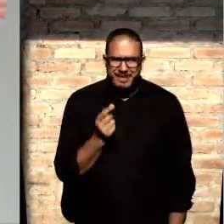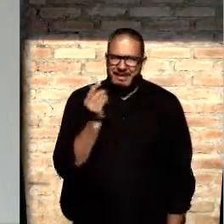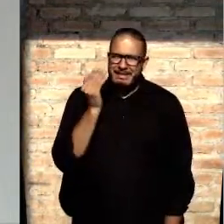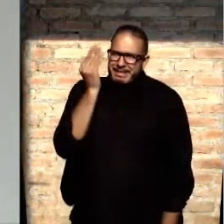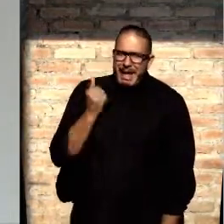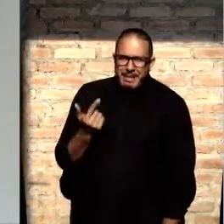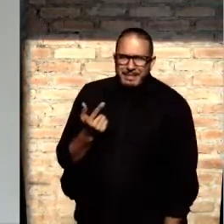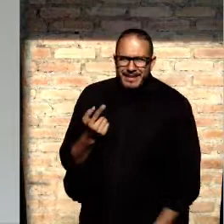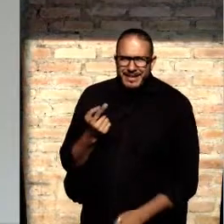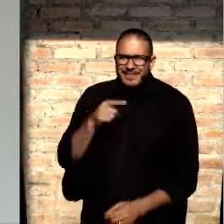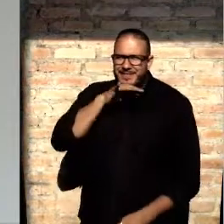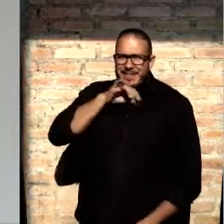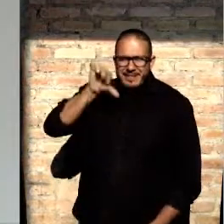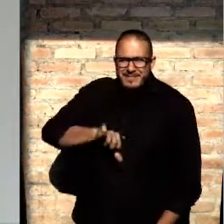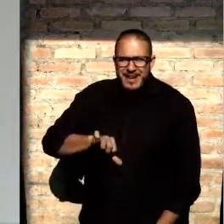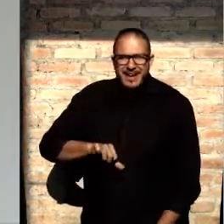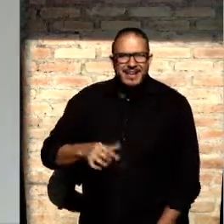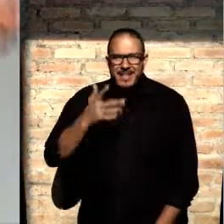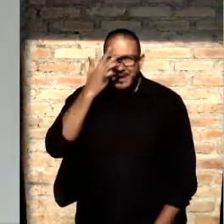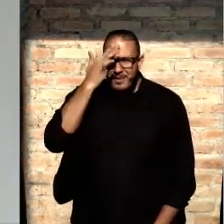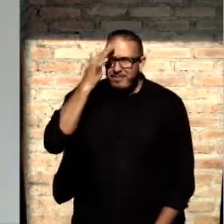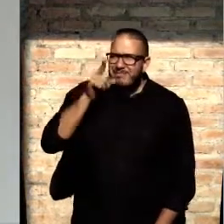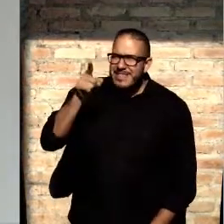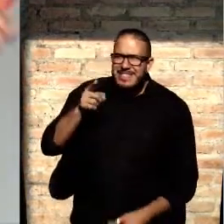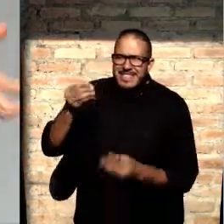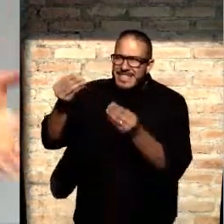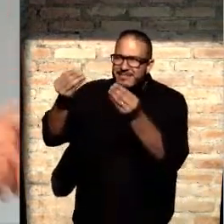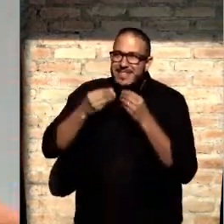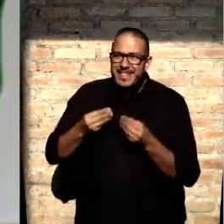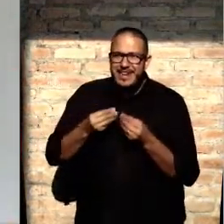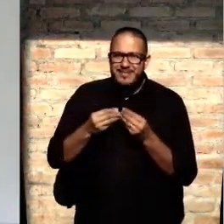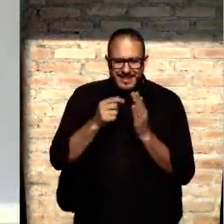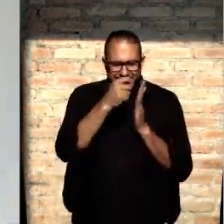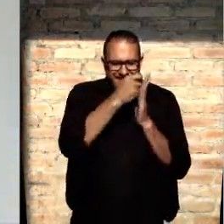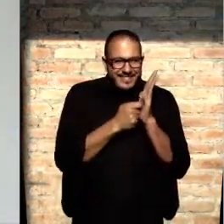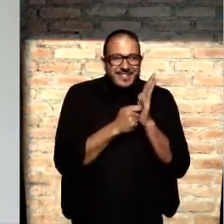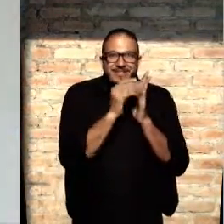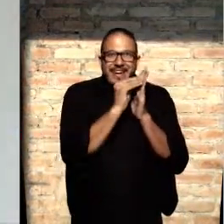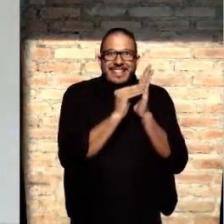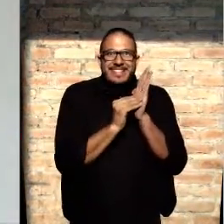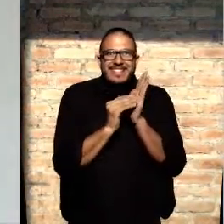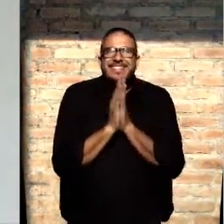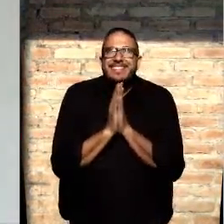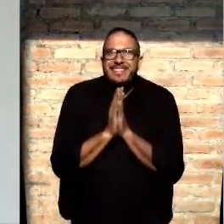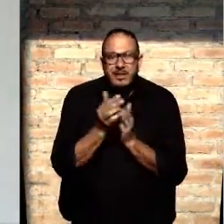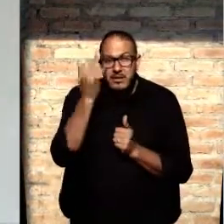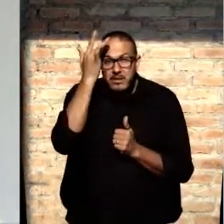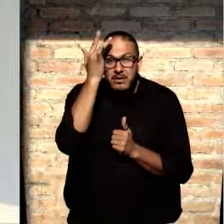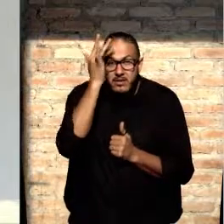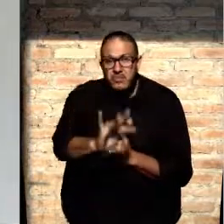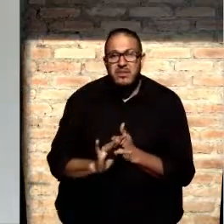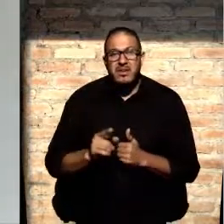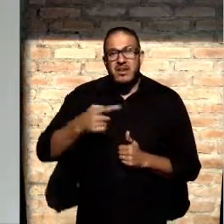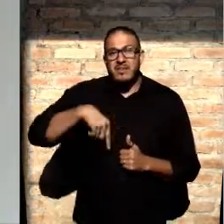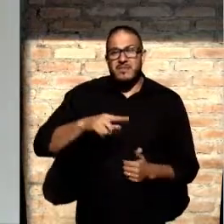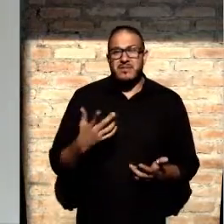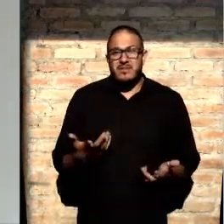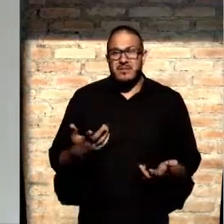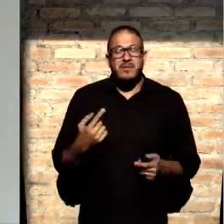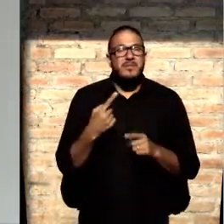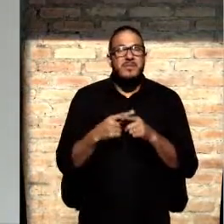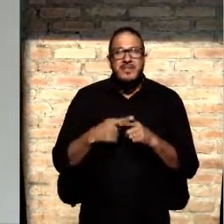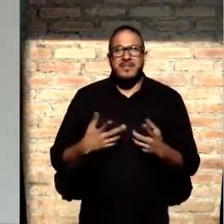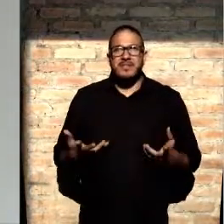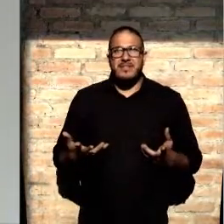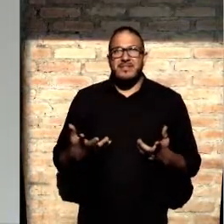porque eu achei que ia dar uma receita que estou esperançado nós não sabemos direito porquê